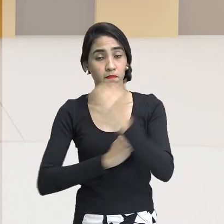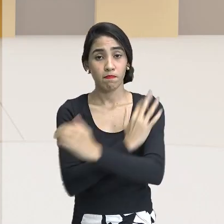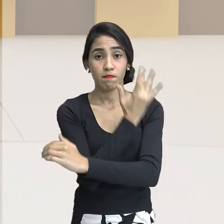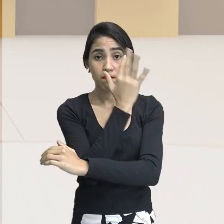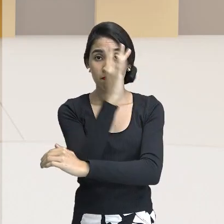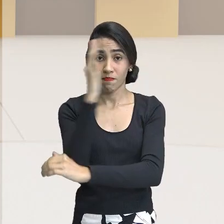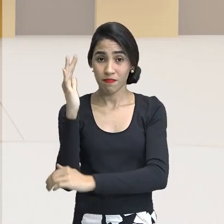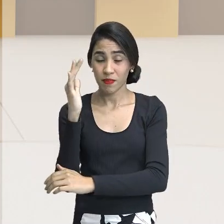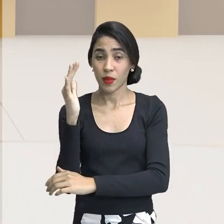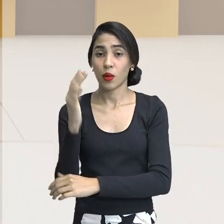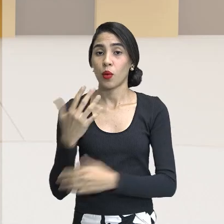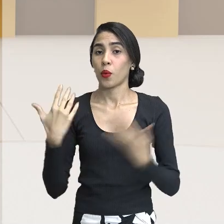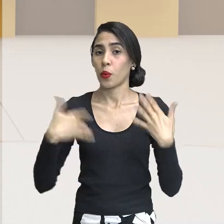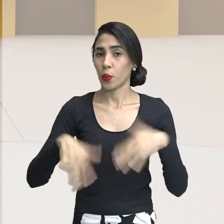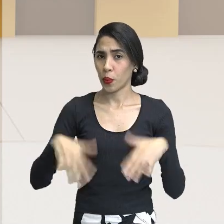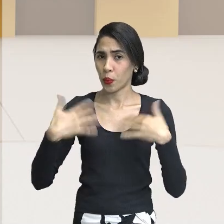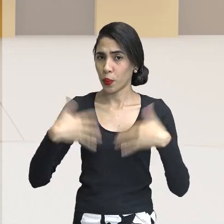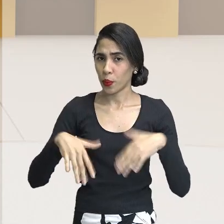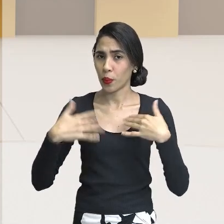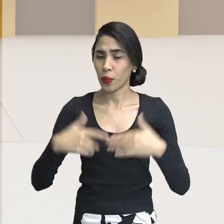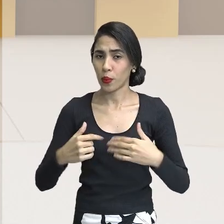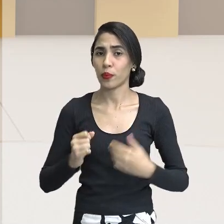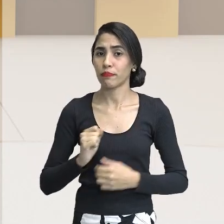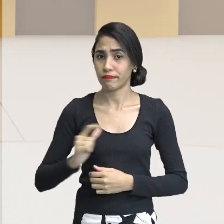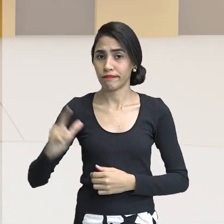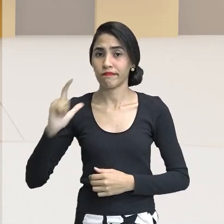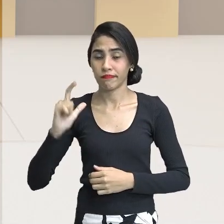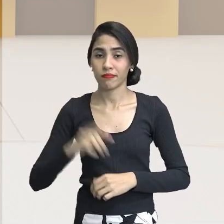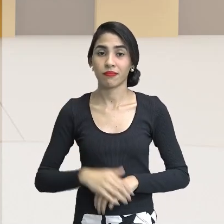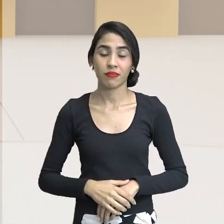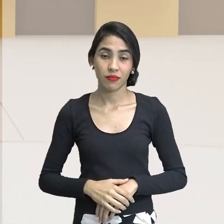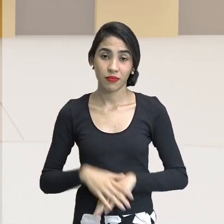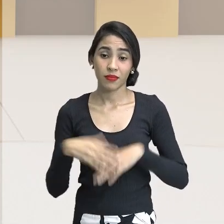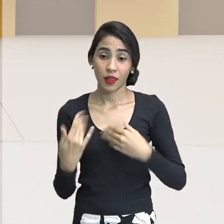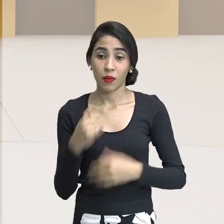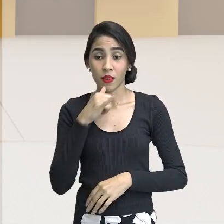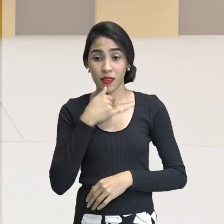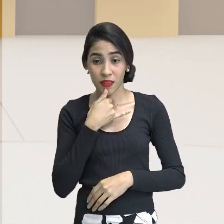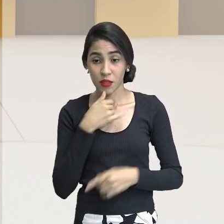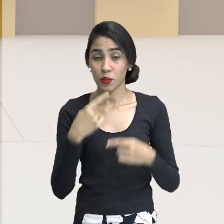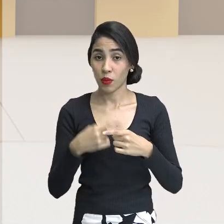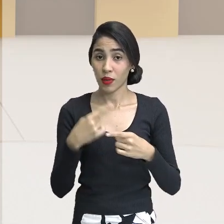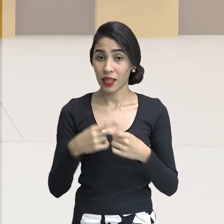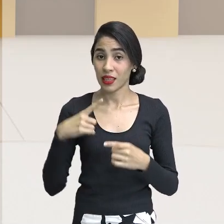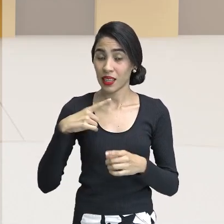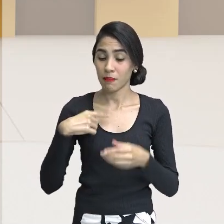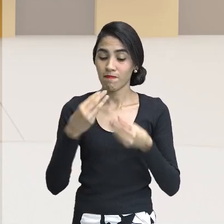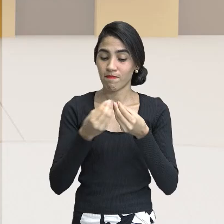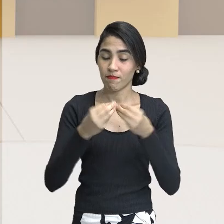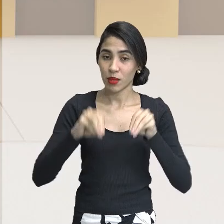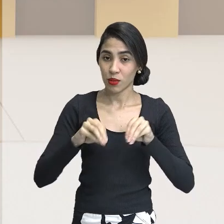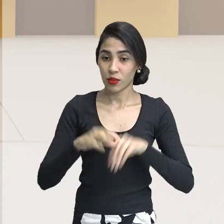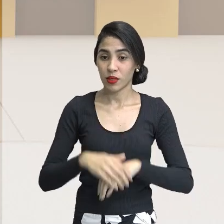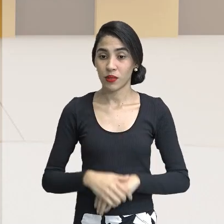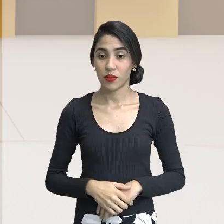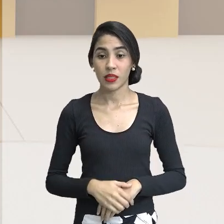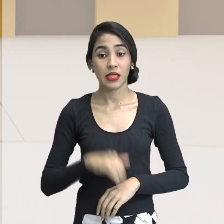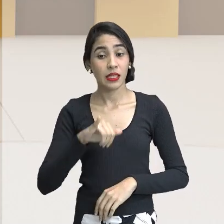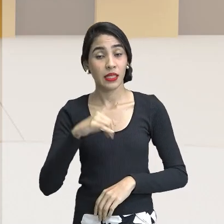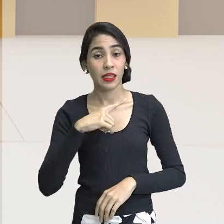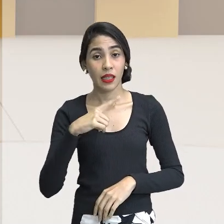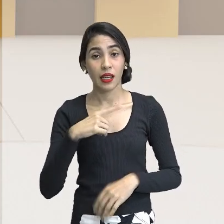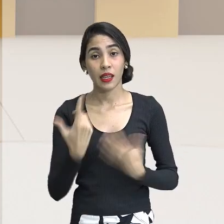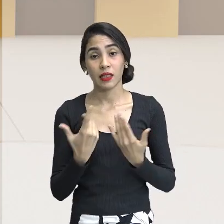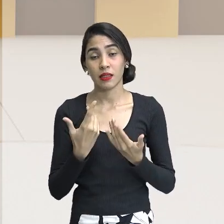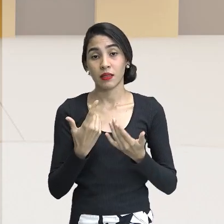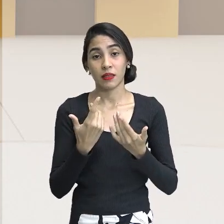são enormes, tá? Então, infelizmente, isso acaba prejudicando, porque se tem uma